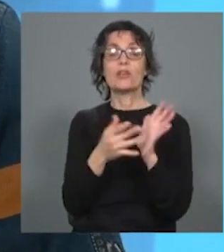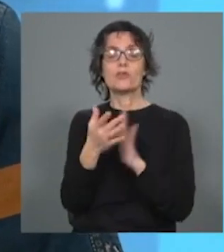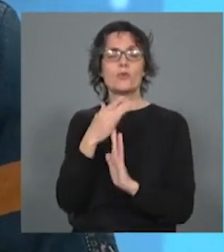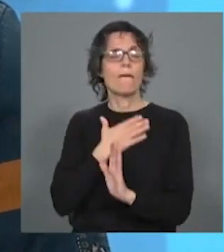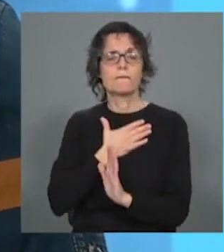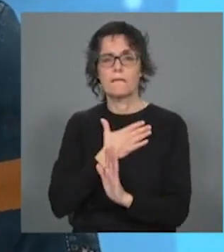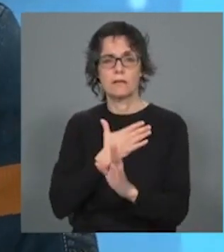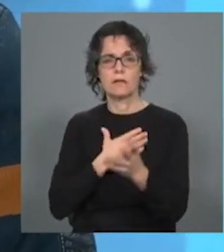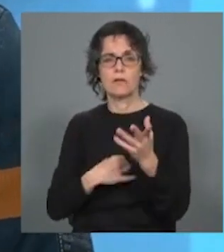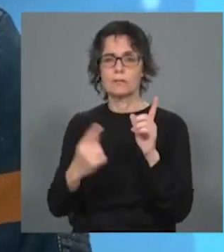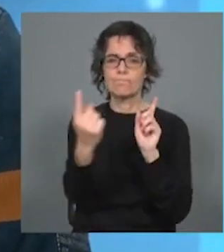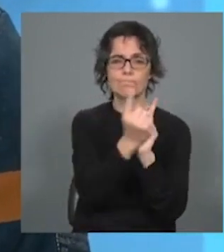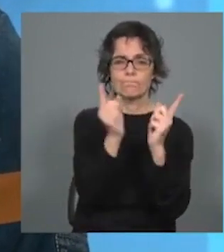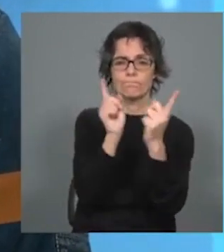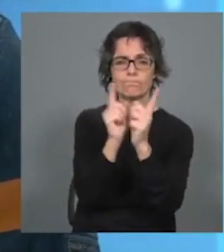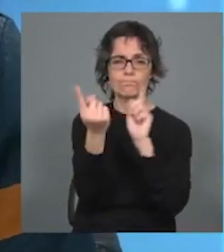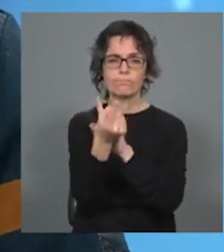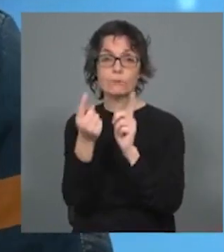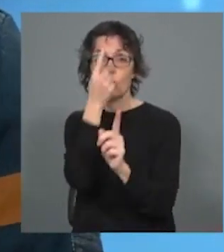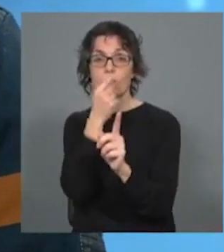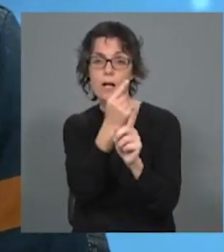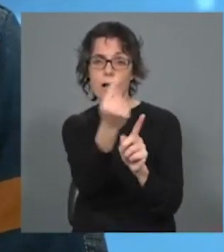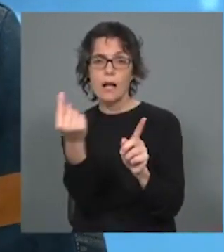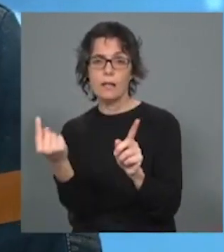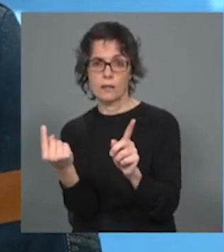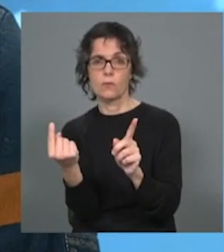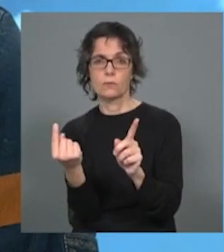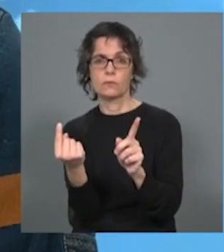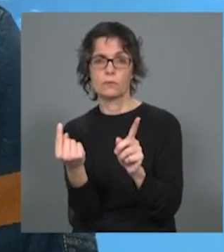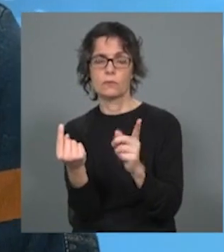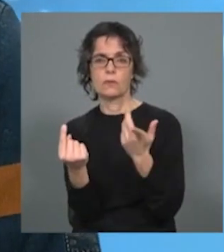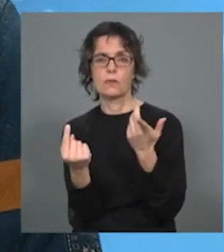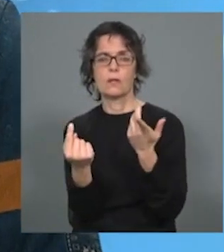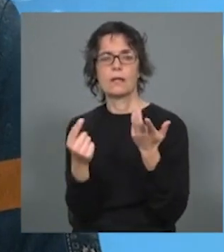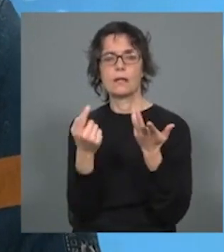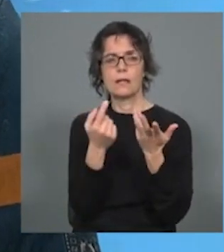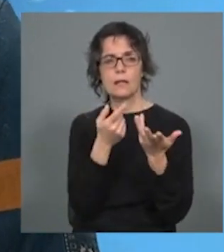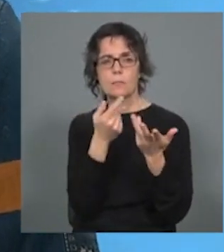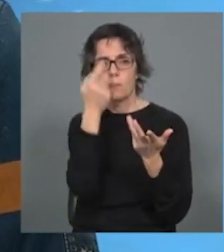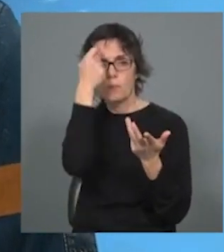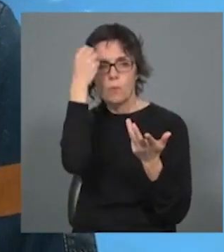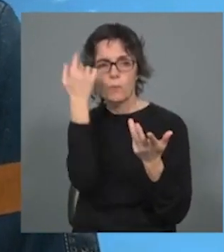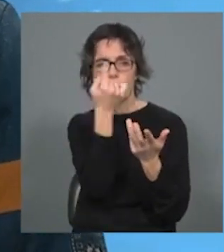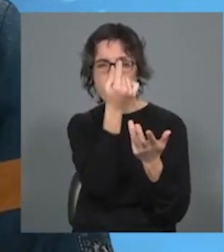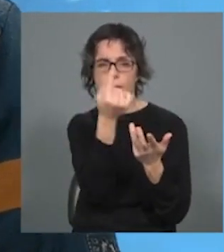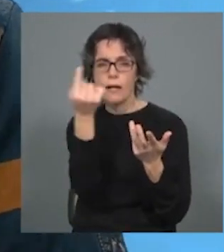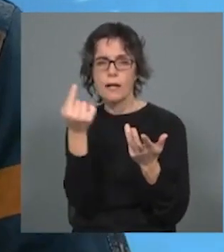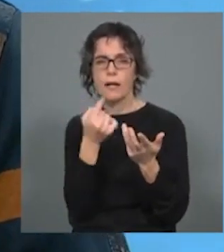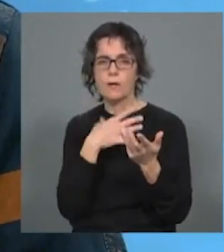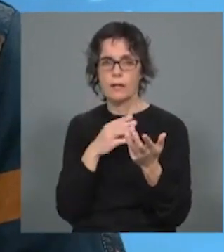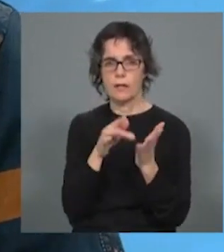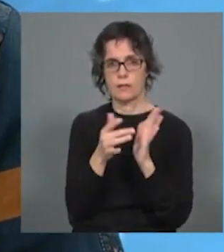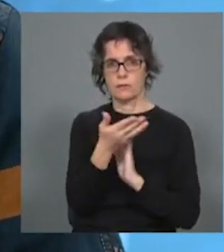encontrar com cada pessoa na sua singularidade e não apenas nas suas multidões. O evangelista fala muito